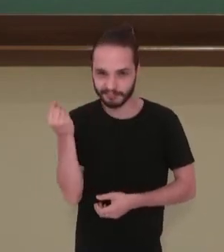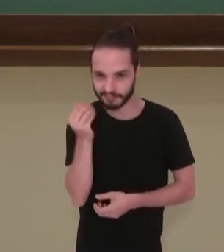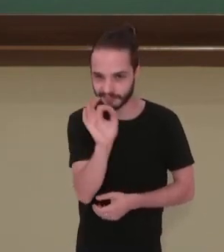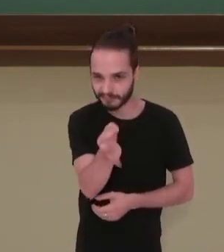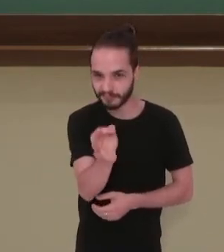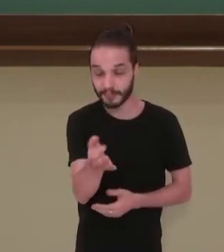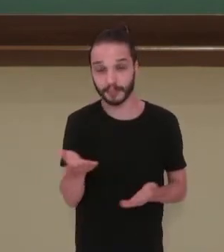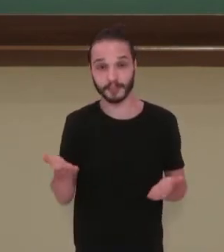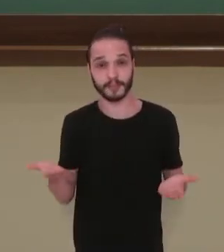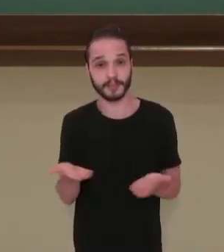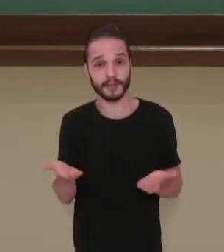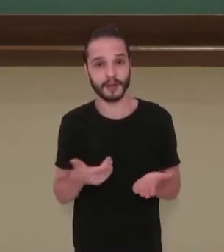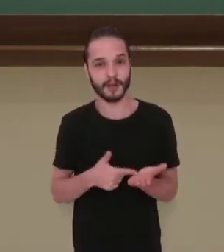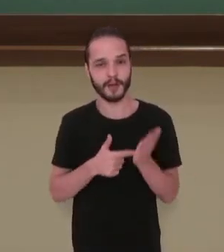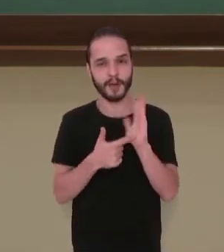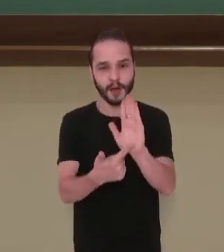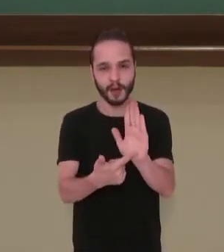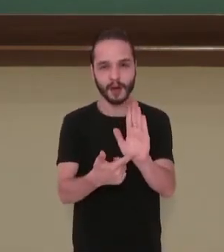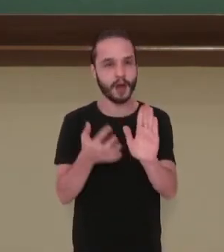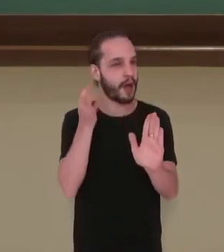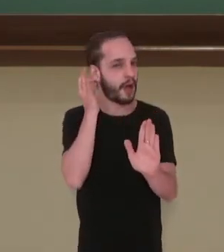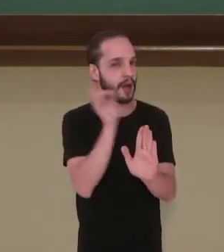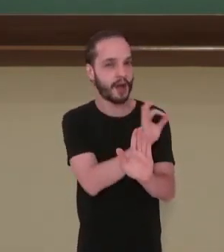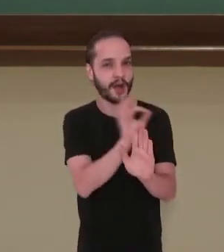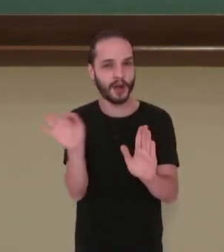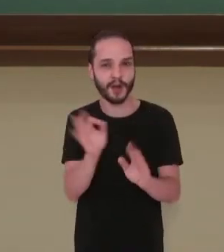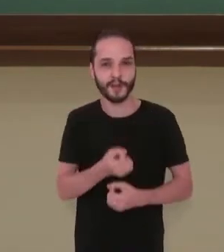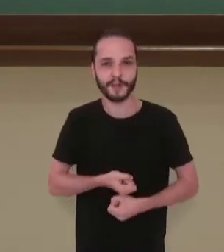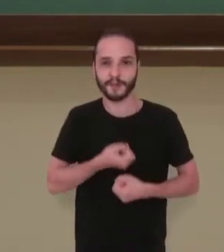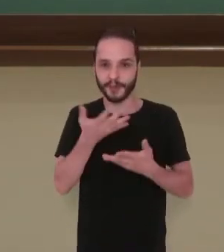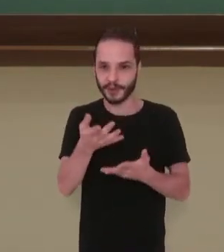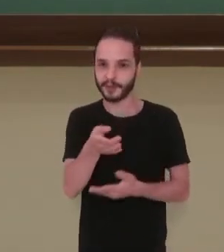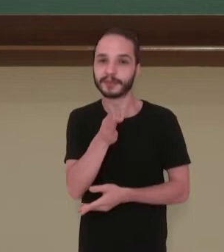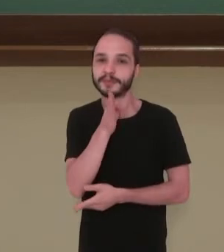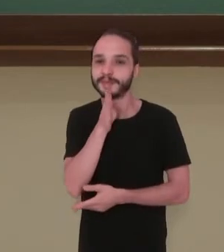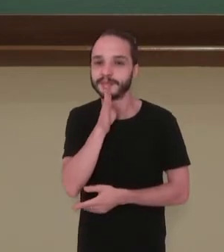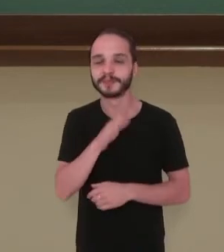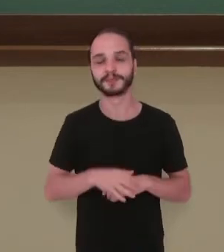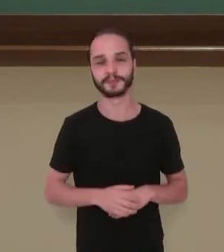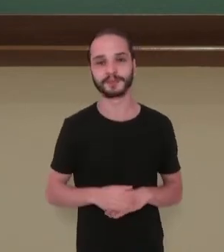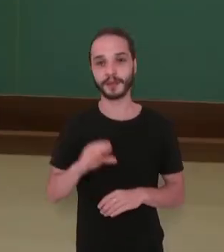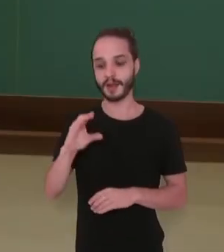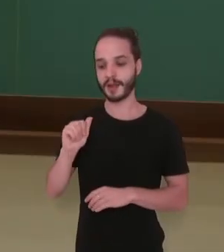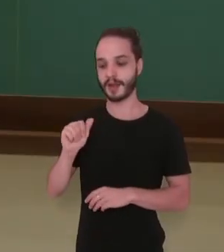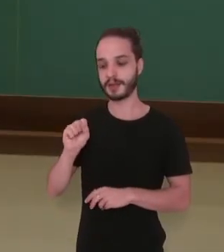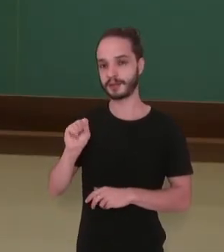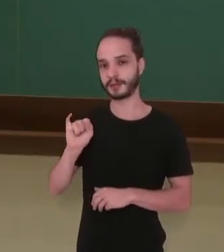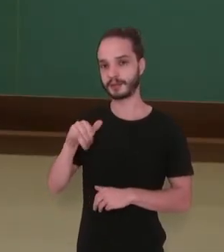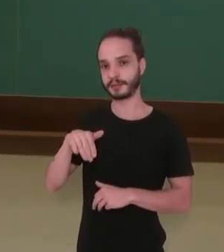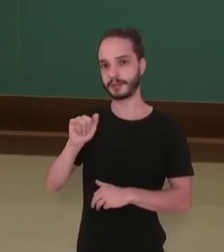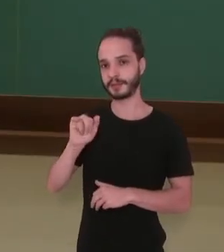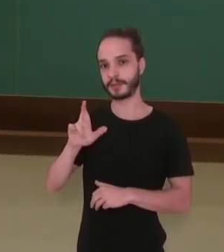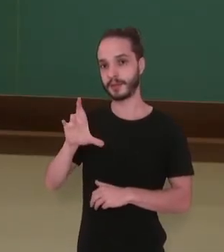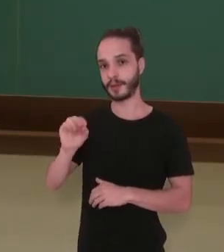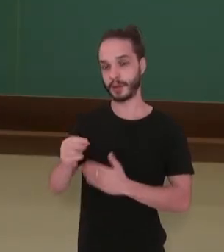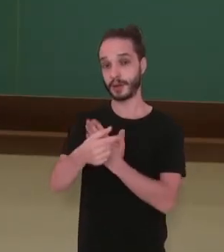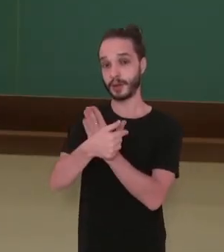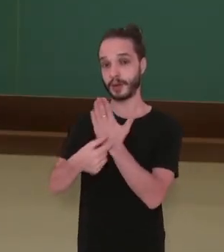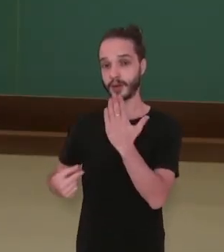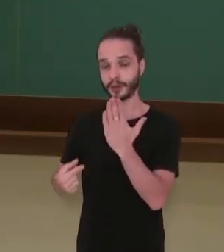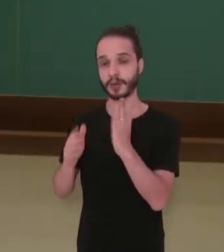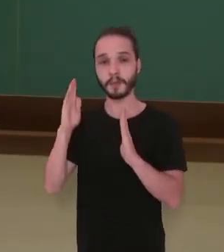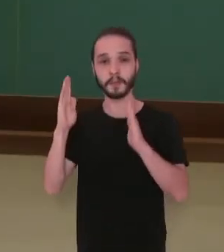poema ótimo para você conhecer. Casimiro de Abreu, autor do período